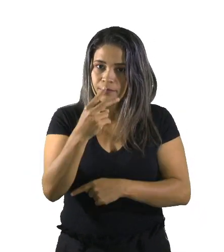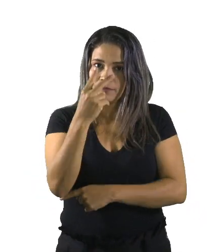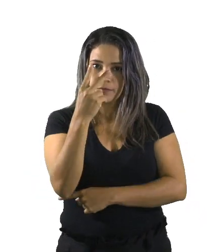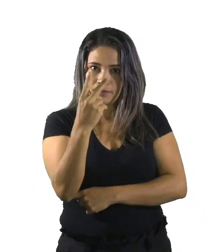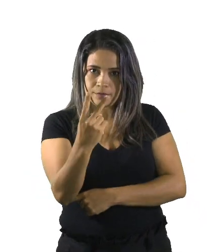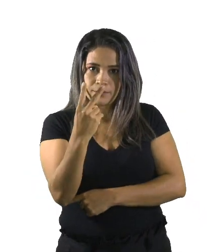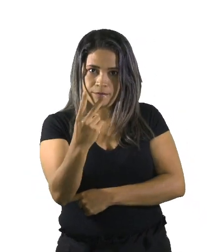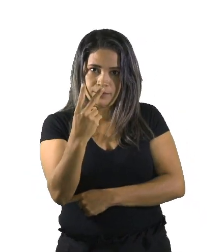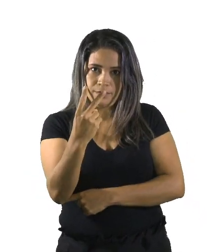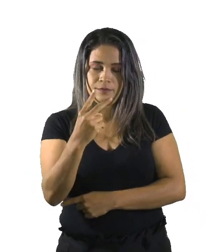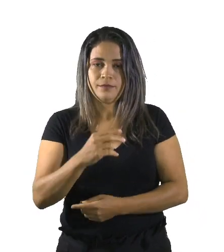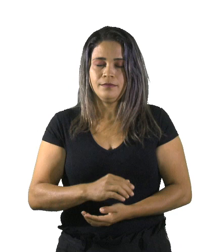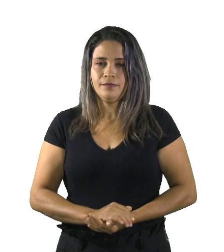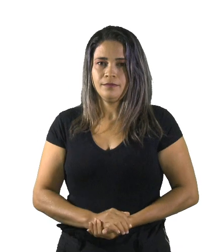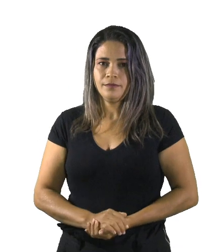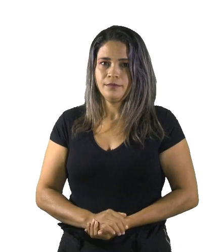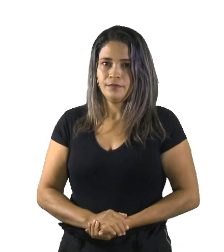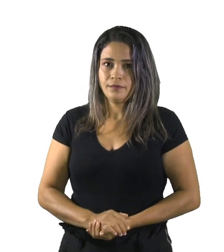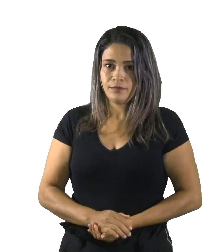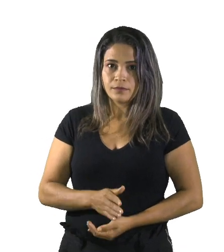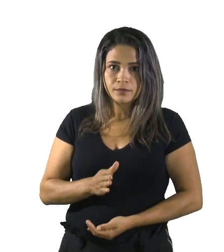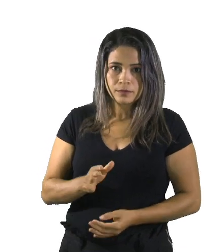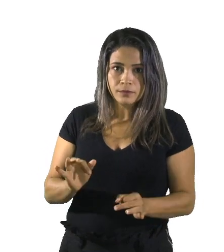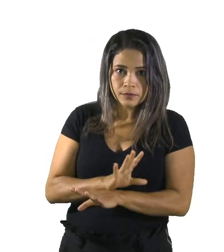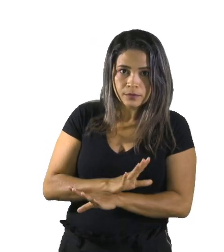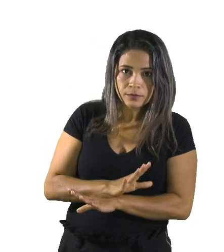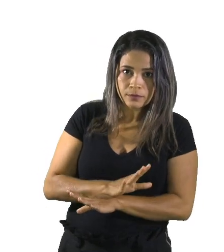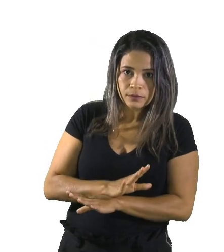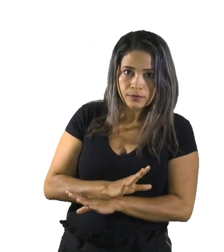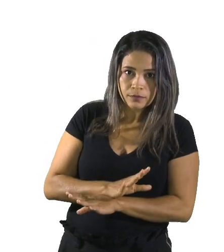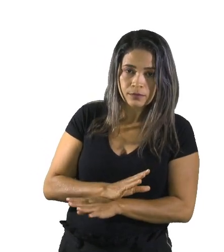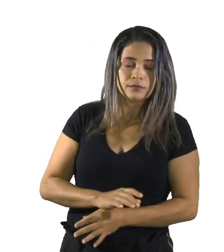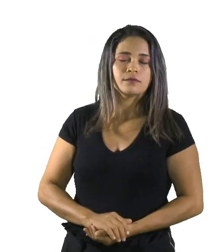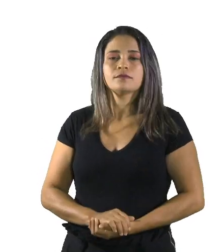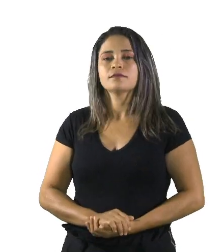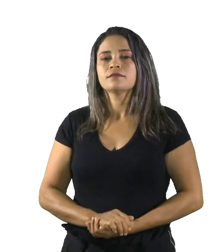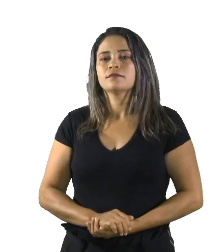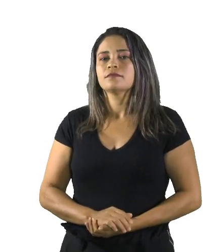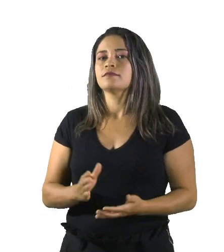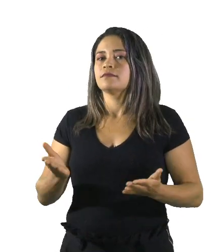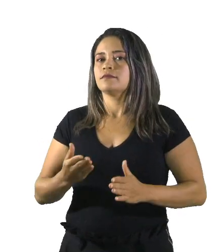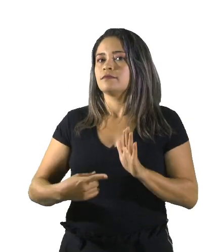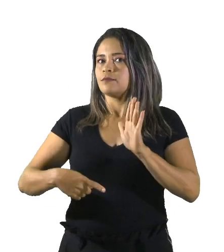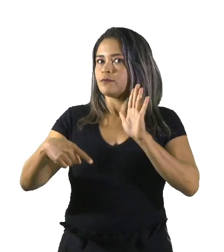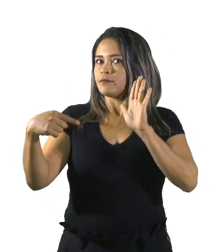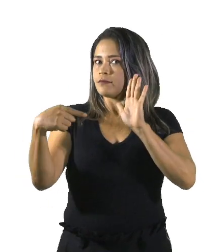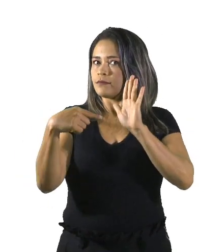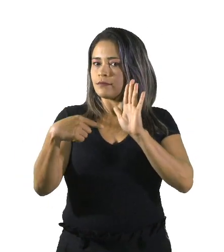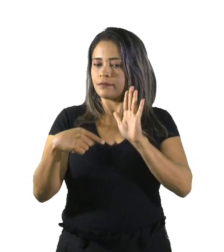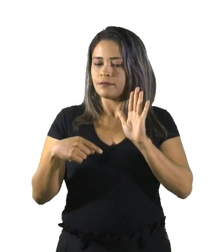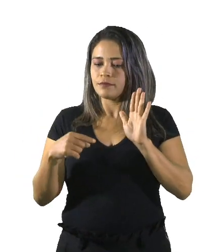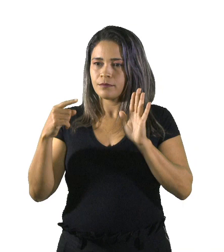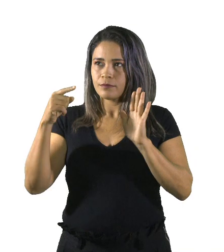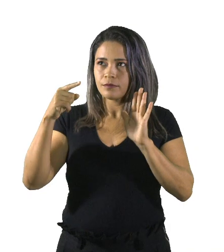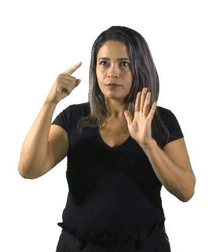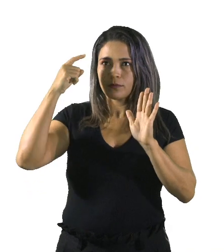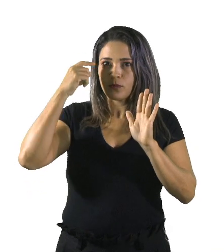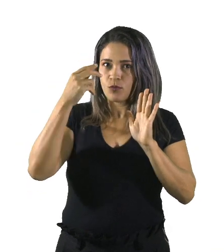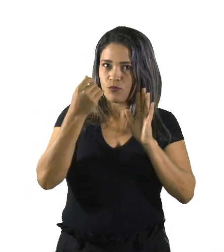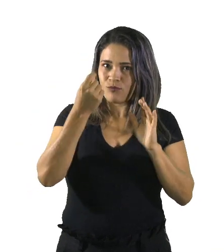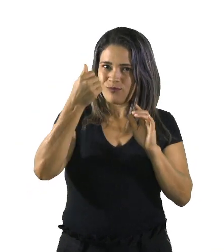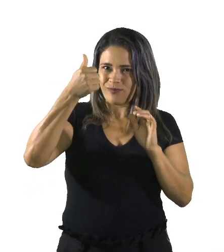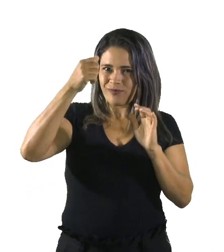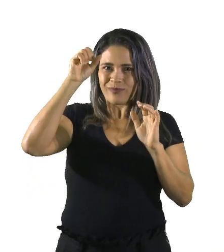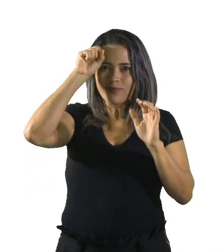Divide a metade, né? Pronto? Agora você vai fazer o seguinte, subtrai o número que você pensou, ou